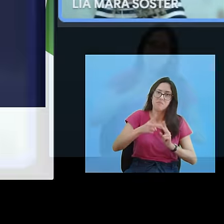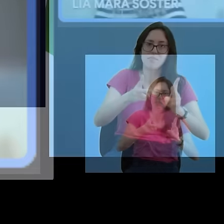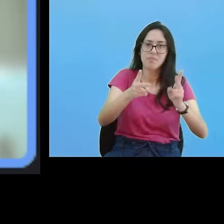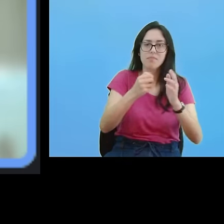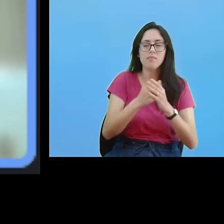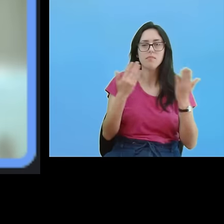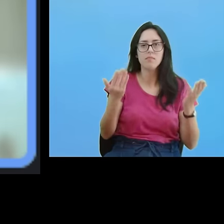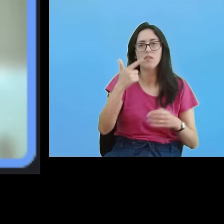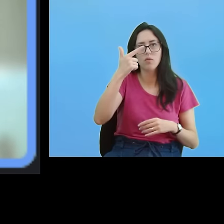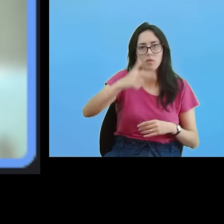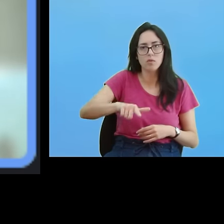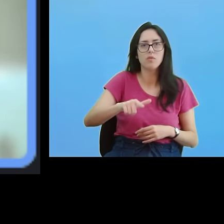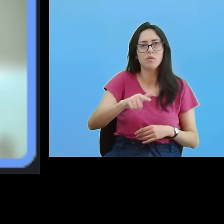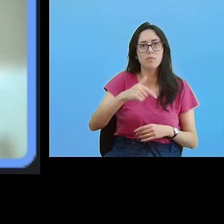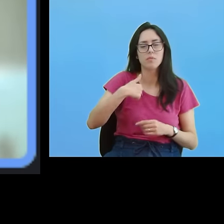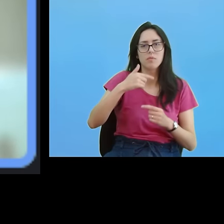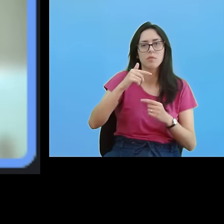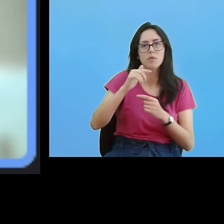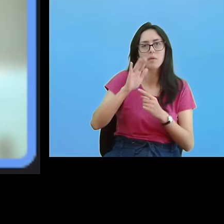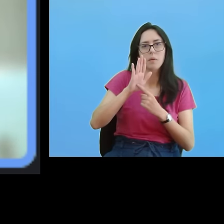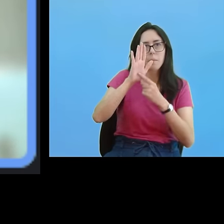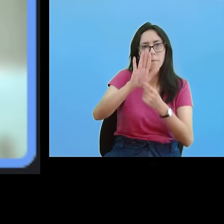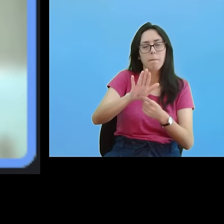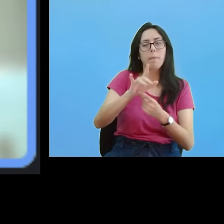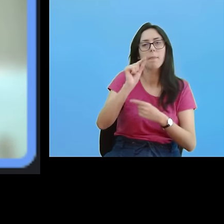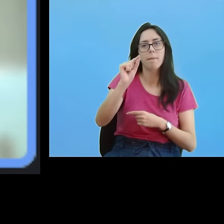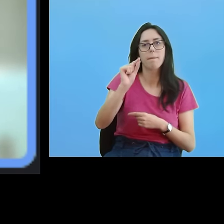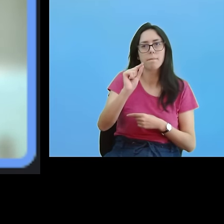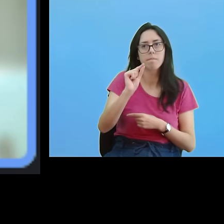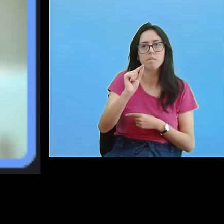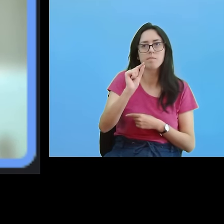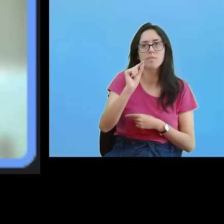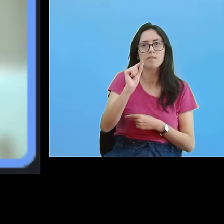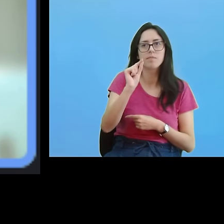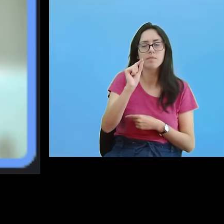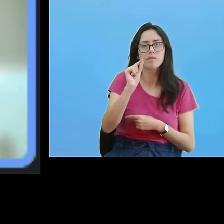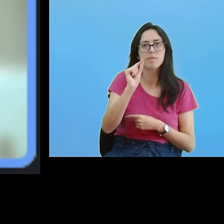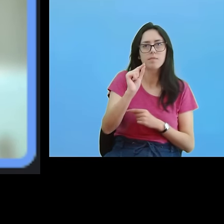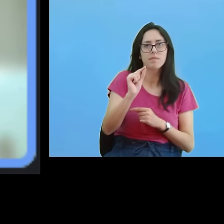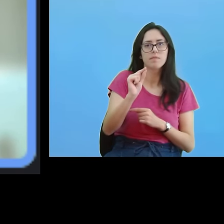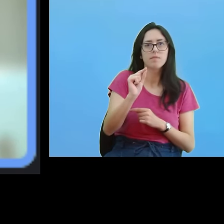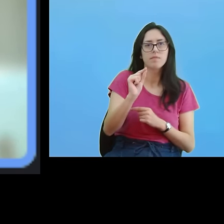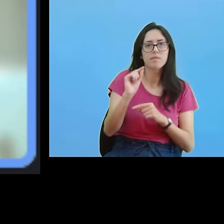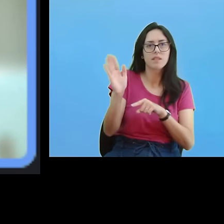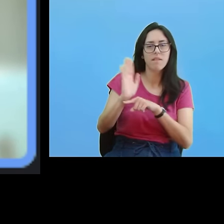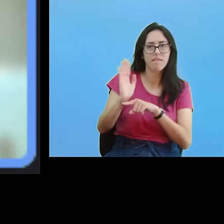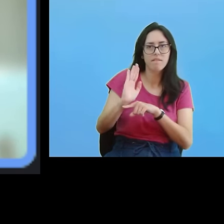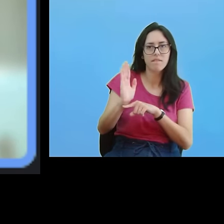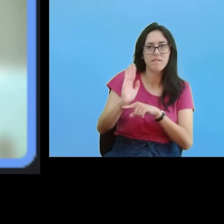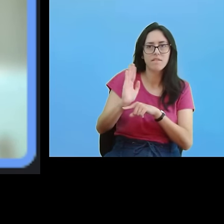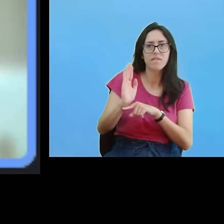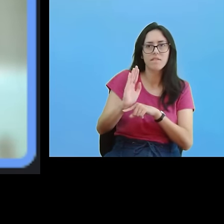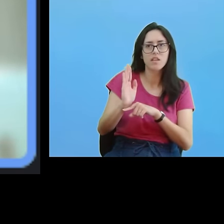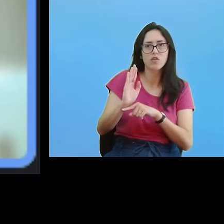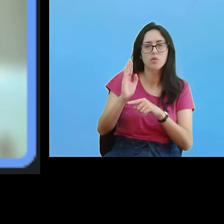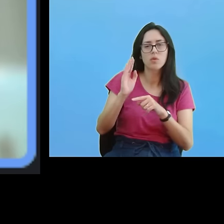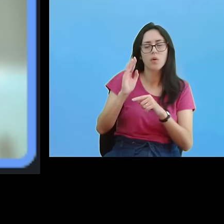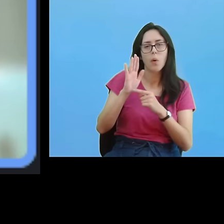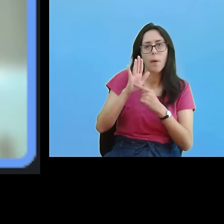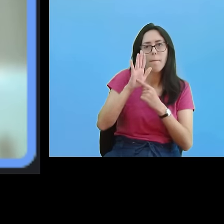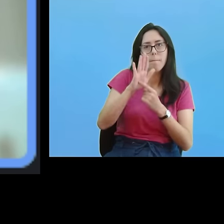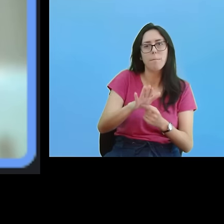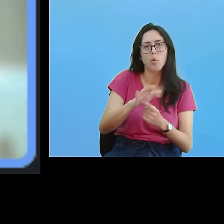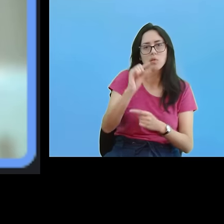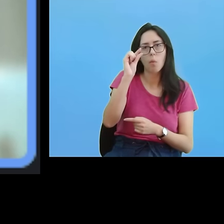Novamente, eu vou fazer a interrupção dos slides, vou mostrar para vocês, então, a sequência com estes vídeos, que ilustram um pouquinho como